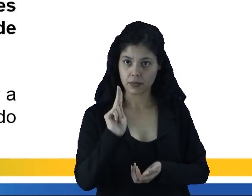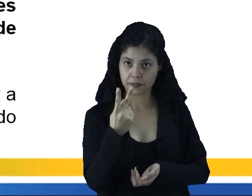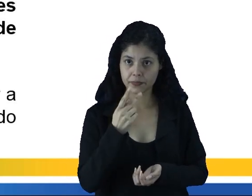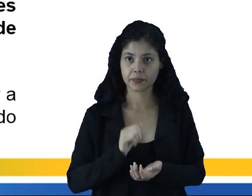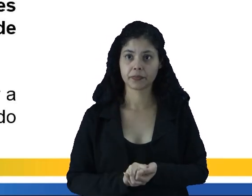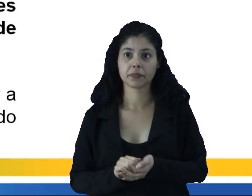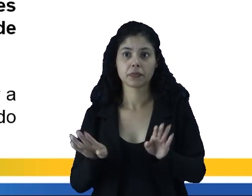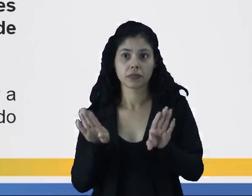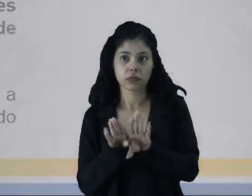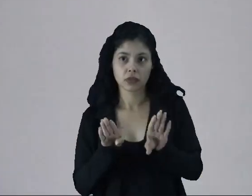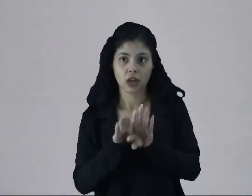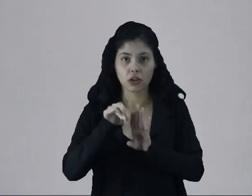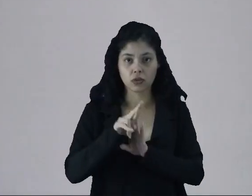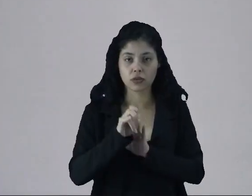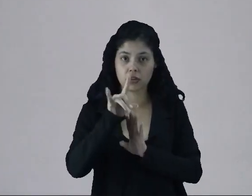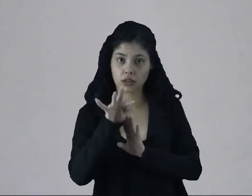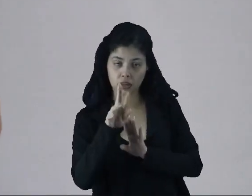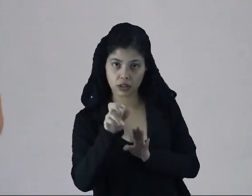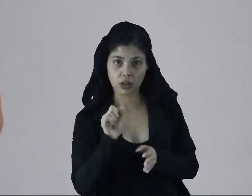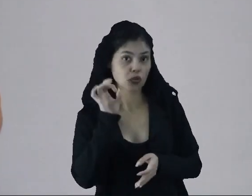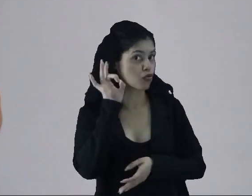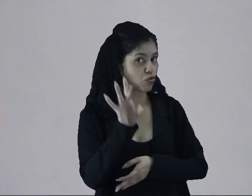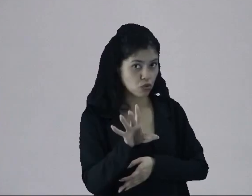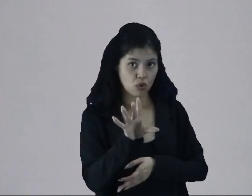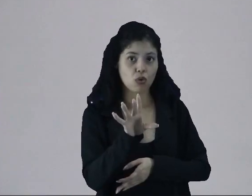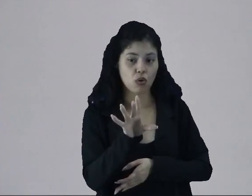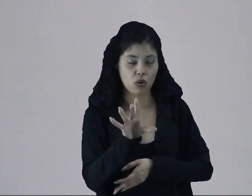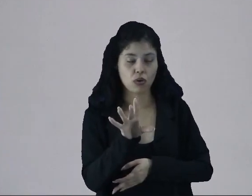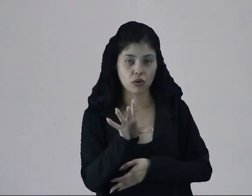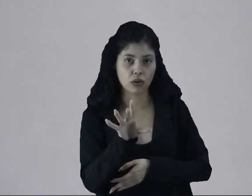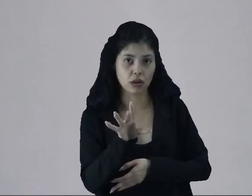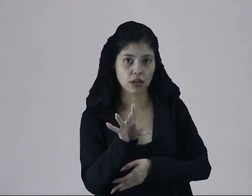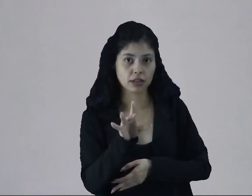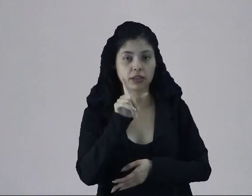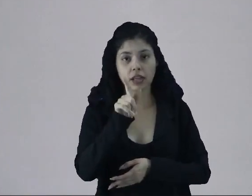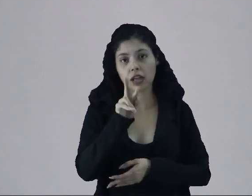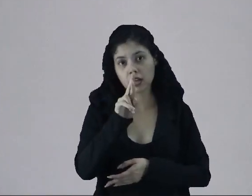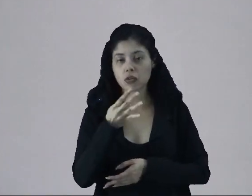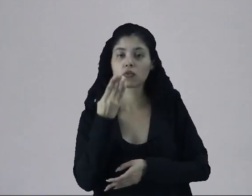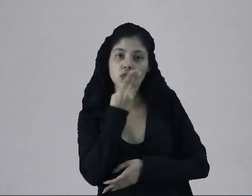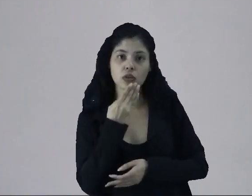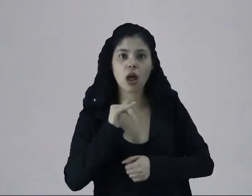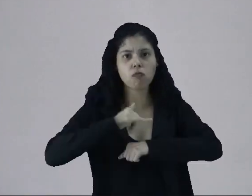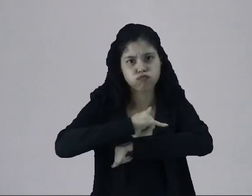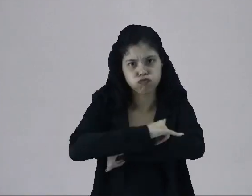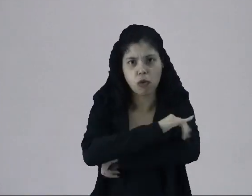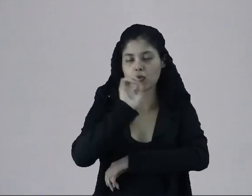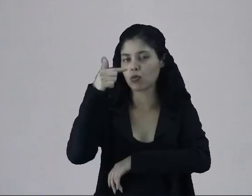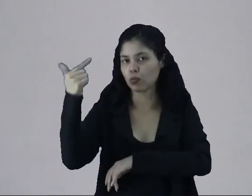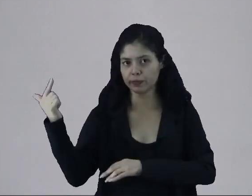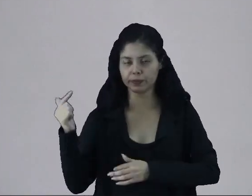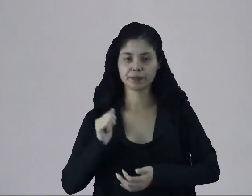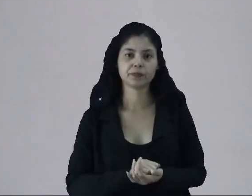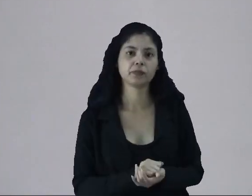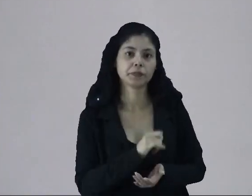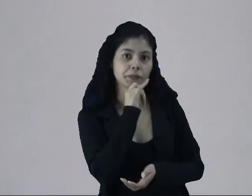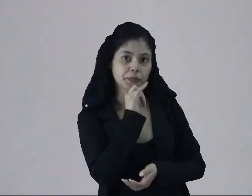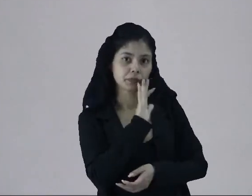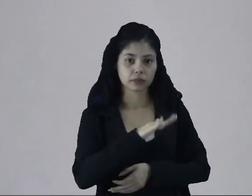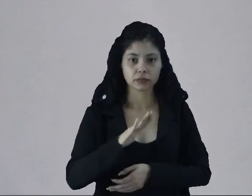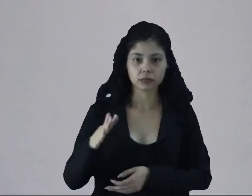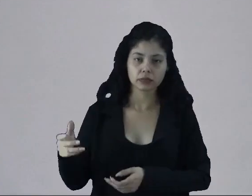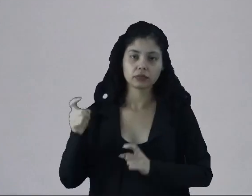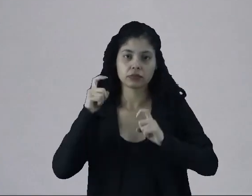e as concentrações de nutrientes. Não apenas só a gente pode falar da glicose, mas das gorduras e tudo mais. Então, por exemplo, quando